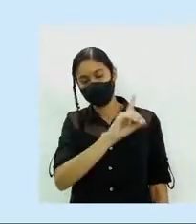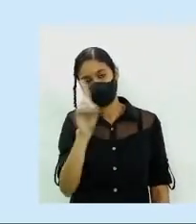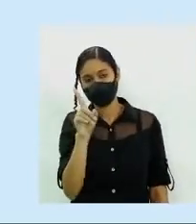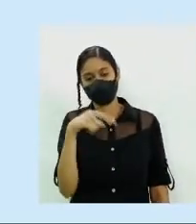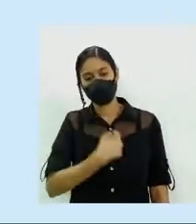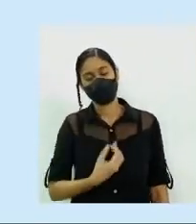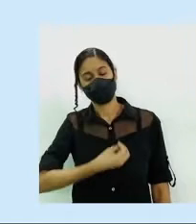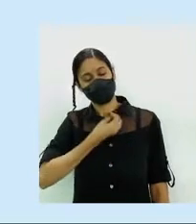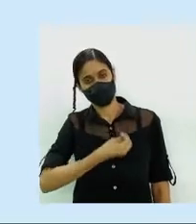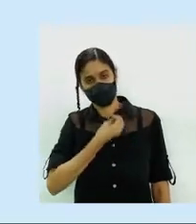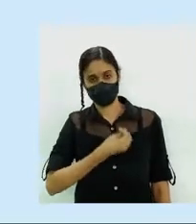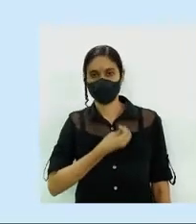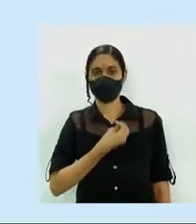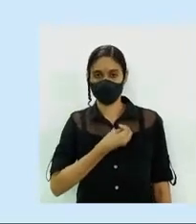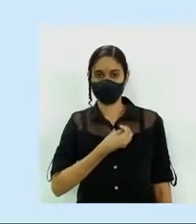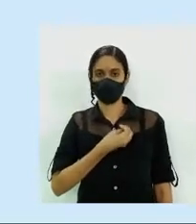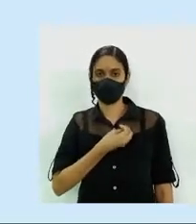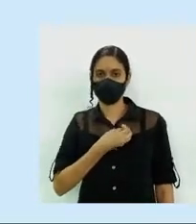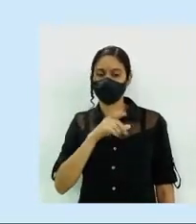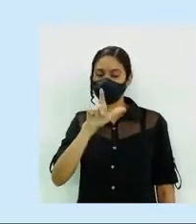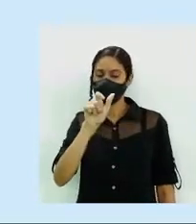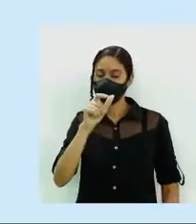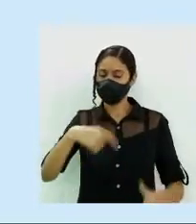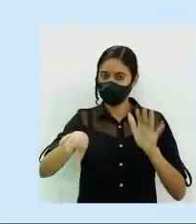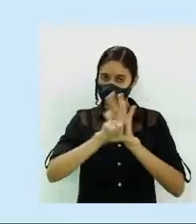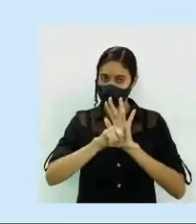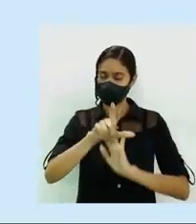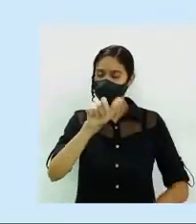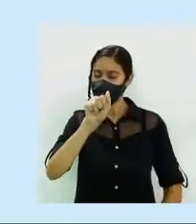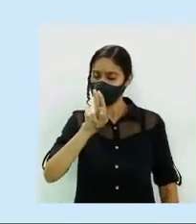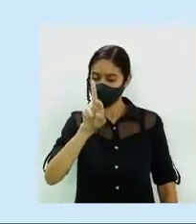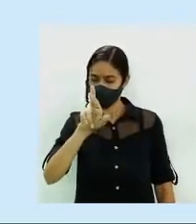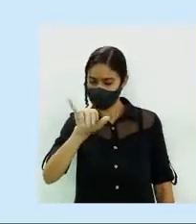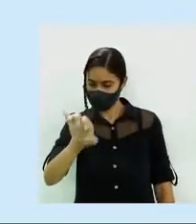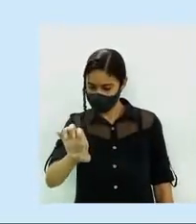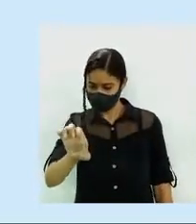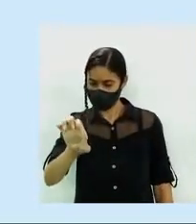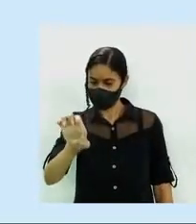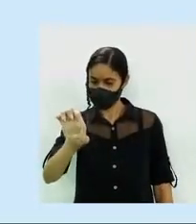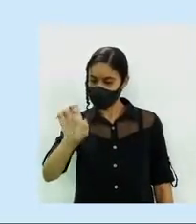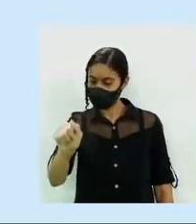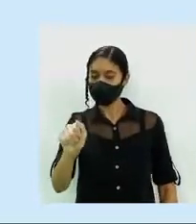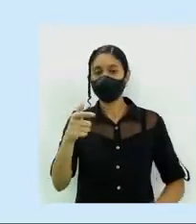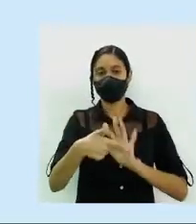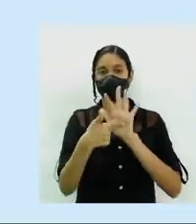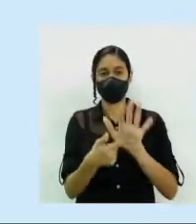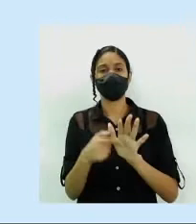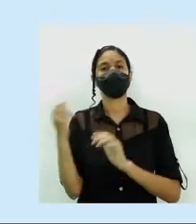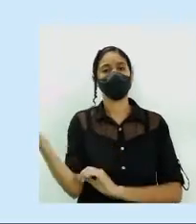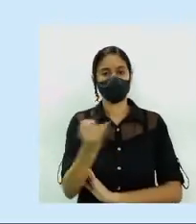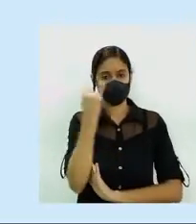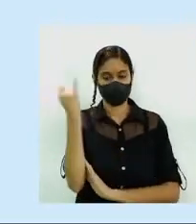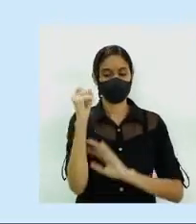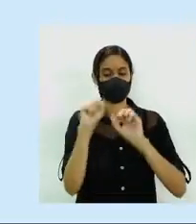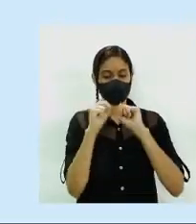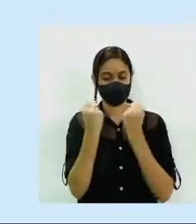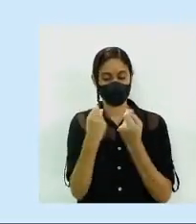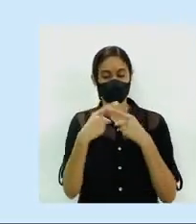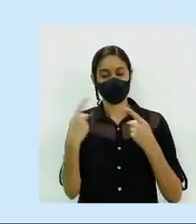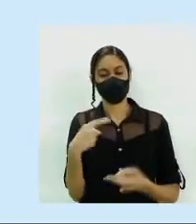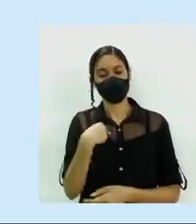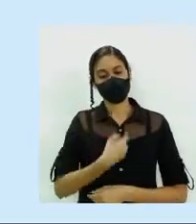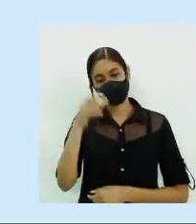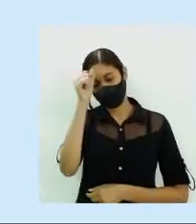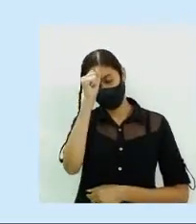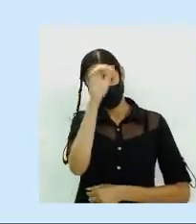que a gente vivencia a Lei Áurea, a assinatura desse documento que tem a sua importância social, só que a gente aprende